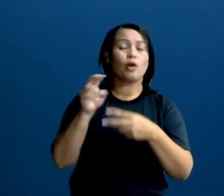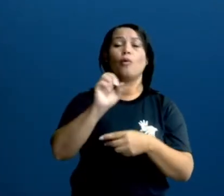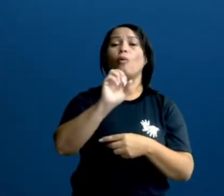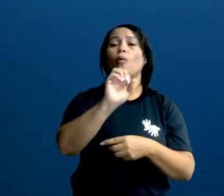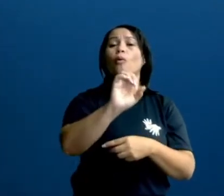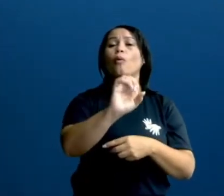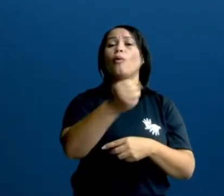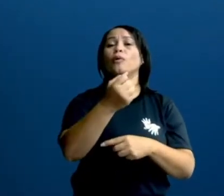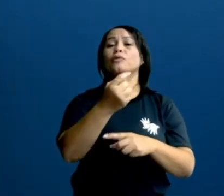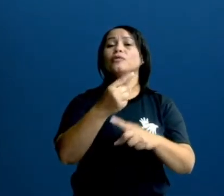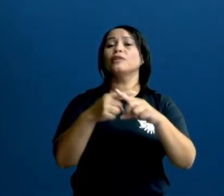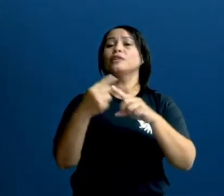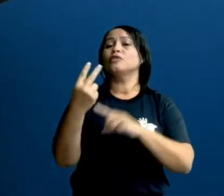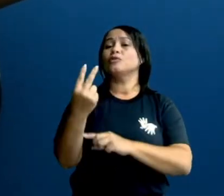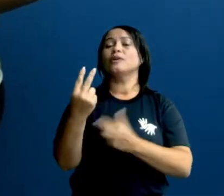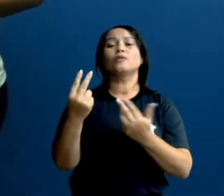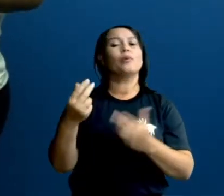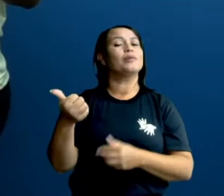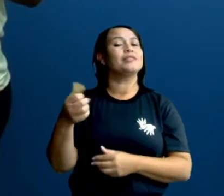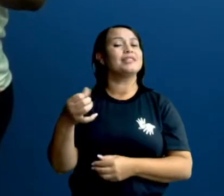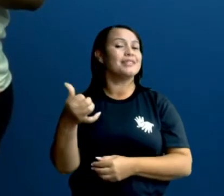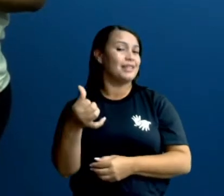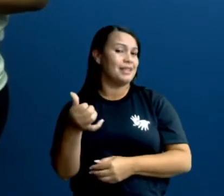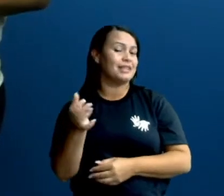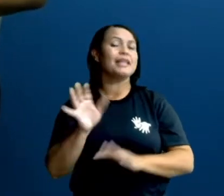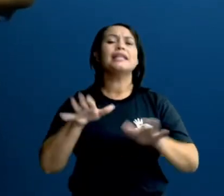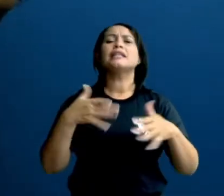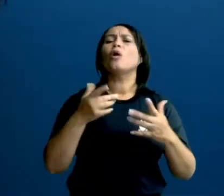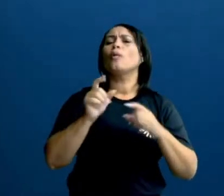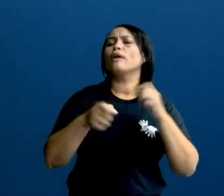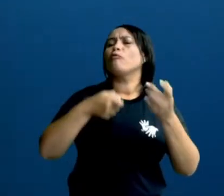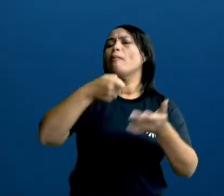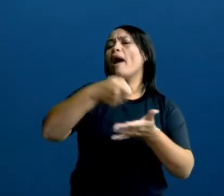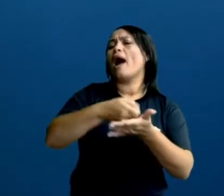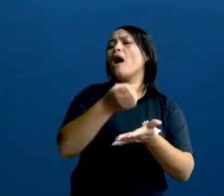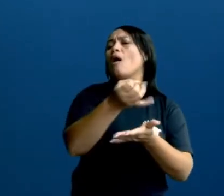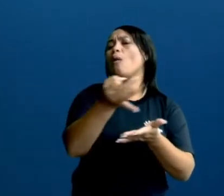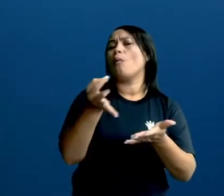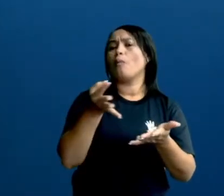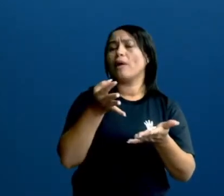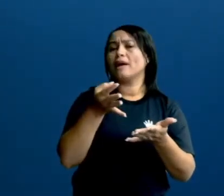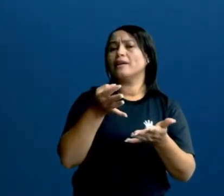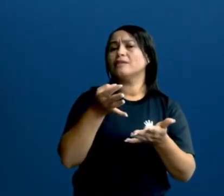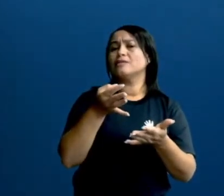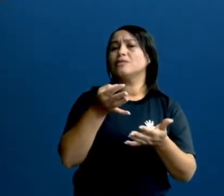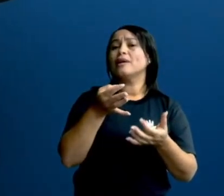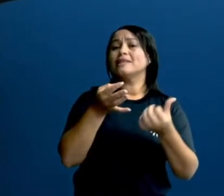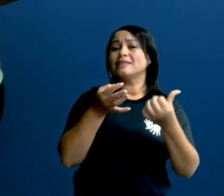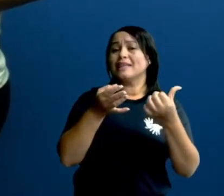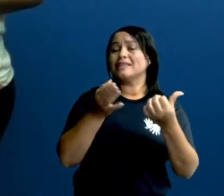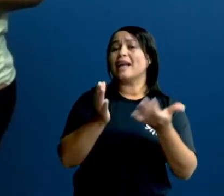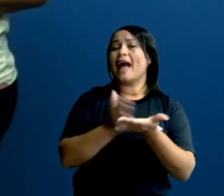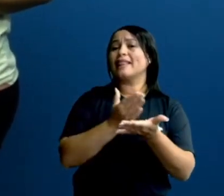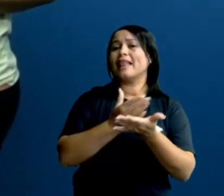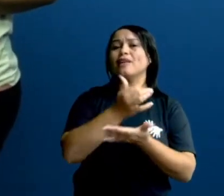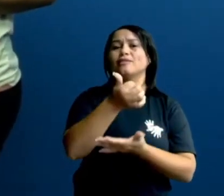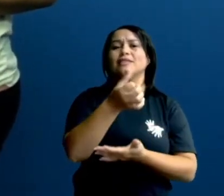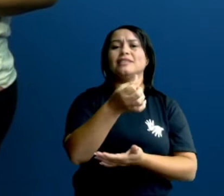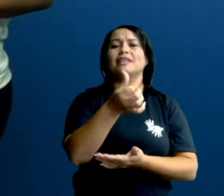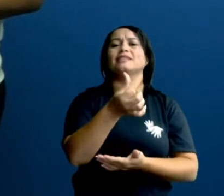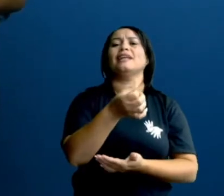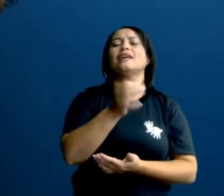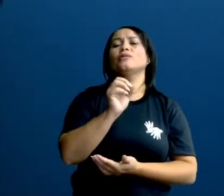vezes 2 vai ser quanto? 16. Então, eu vou pagar quanto? Em 6 cadernos, vou pagar quanto?